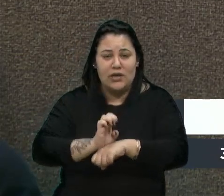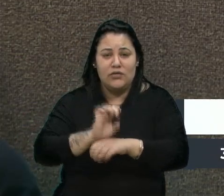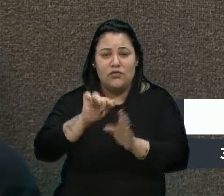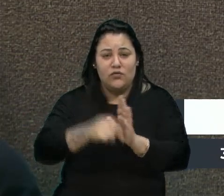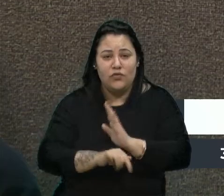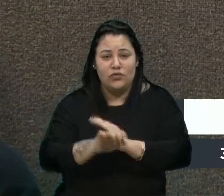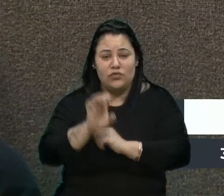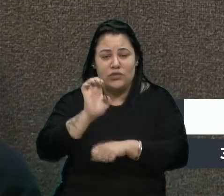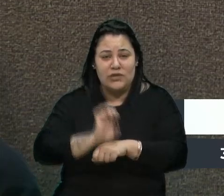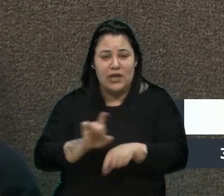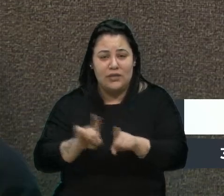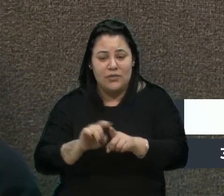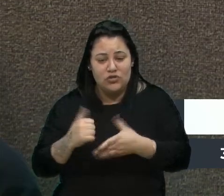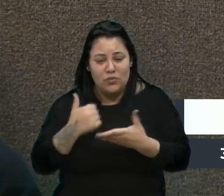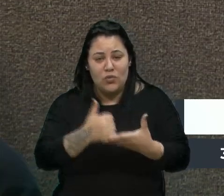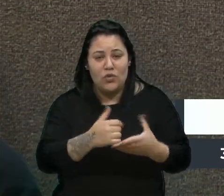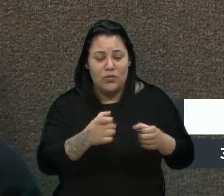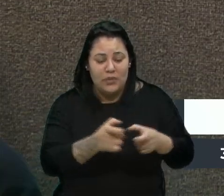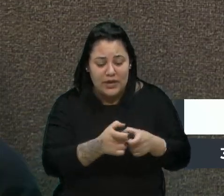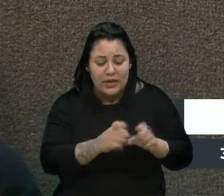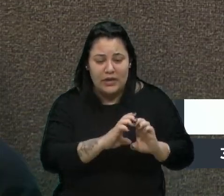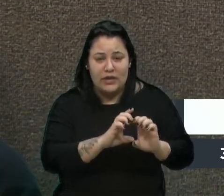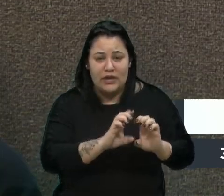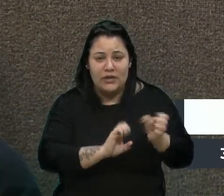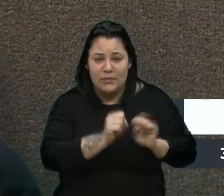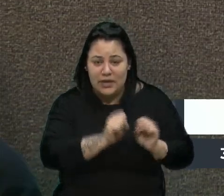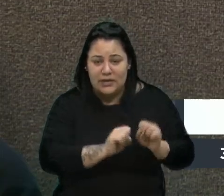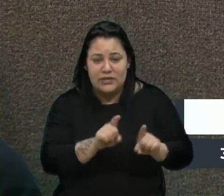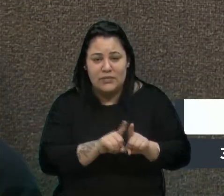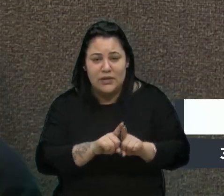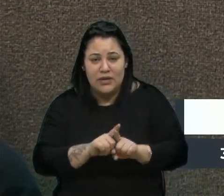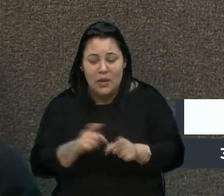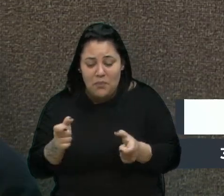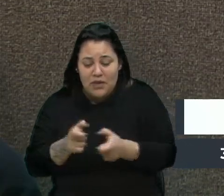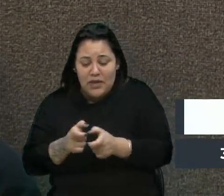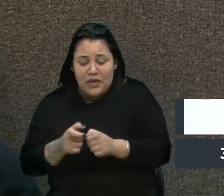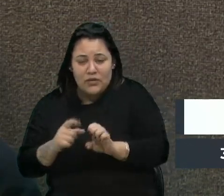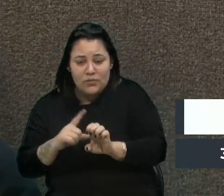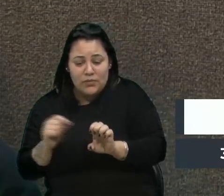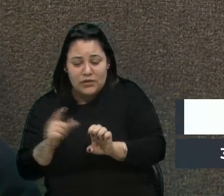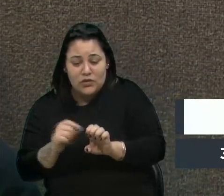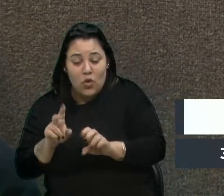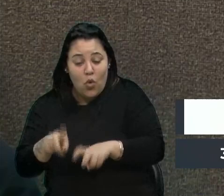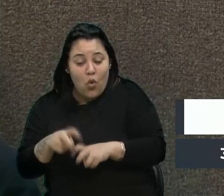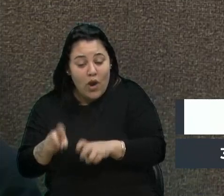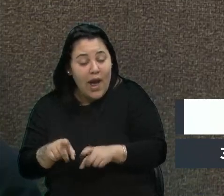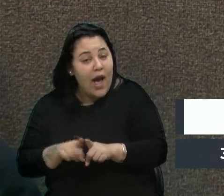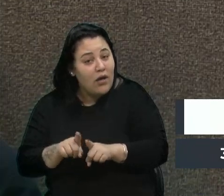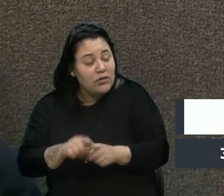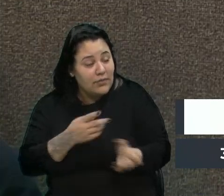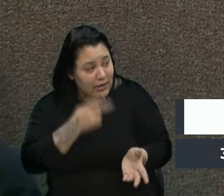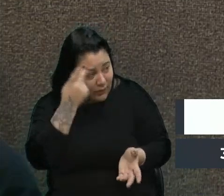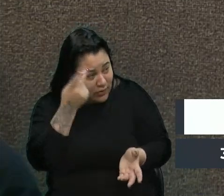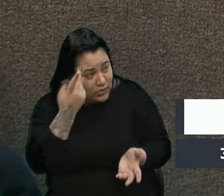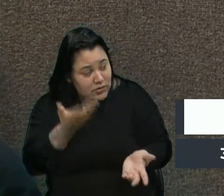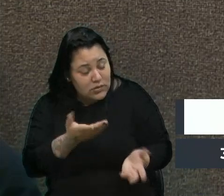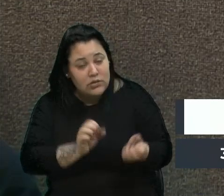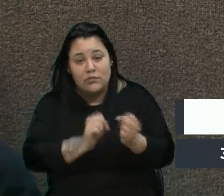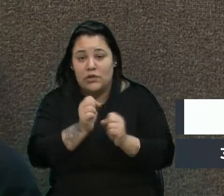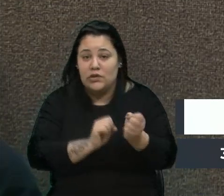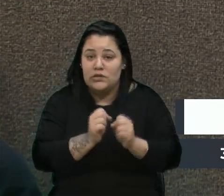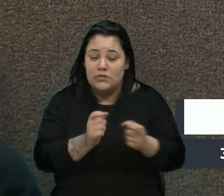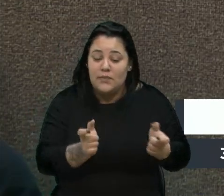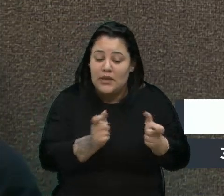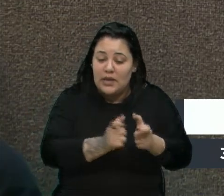à Microempresa, ao microempreendedor rural, vereador Velocino também, empresas de pequeno porte, além de